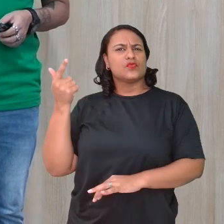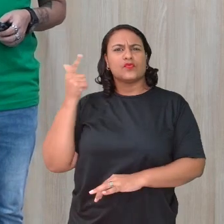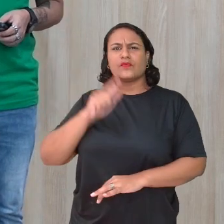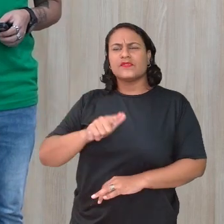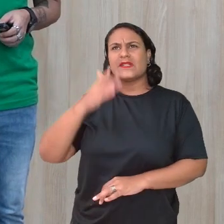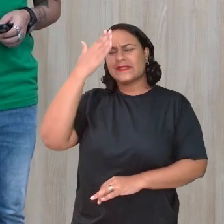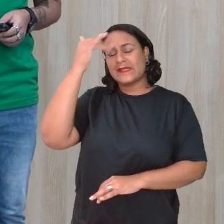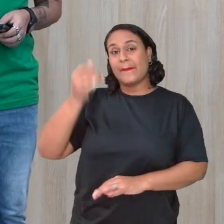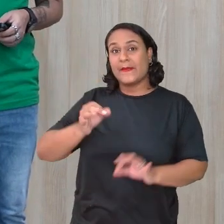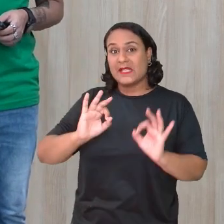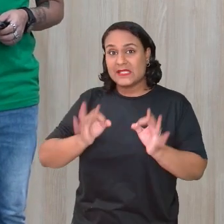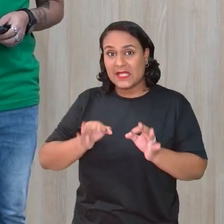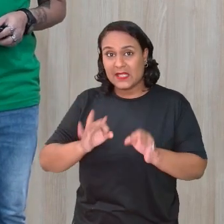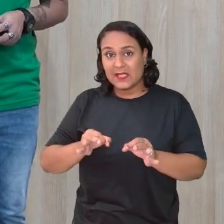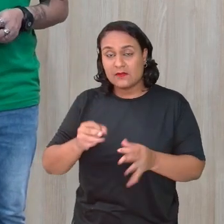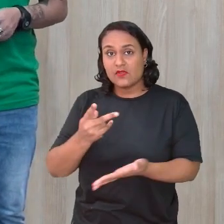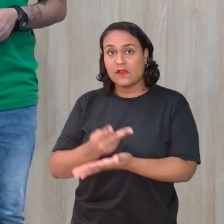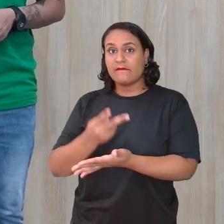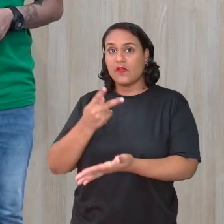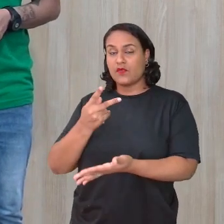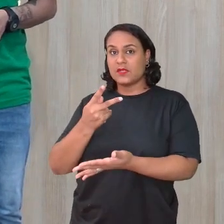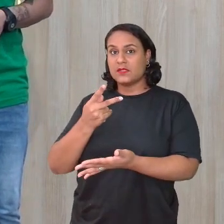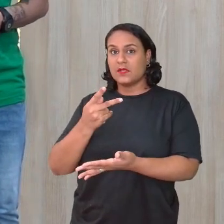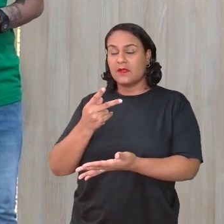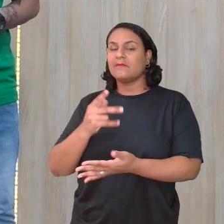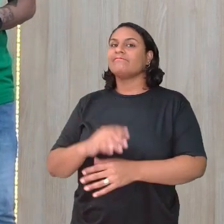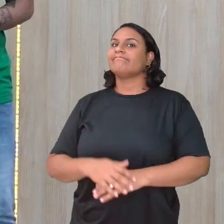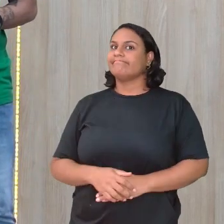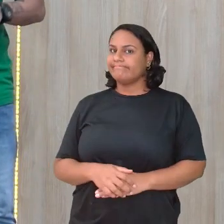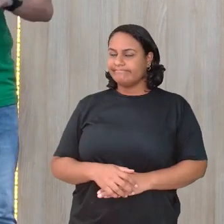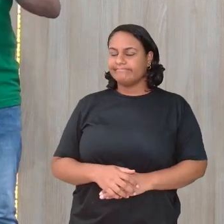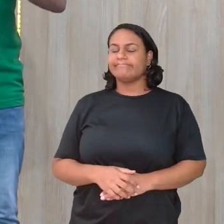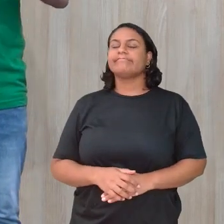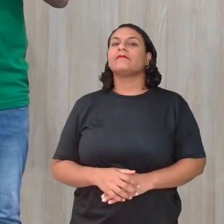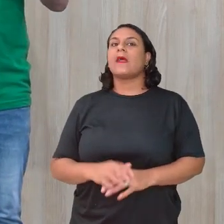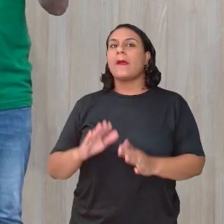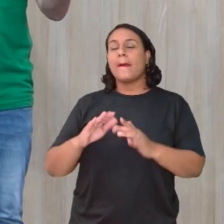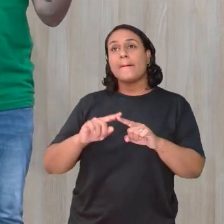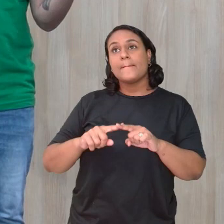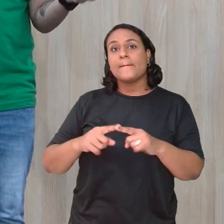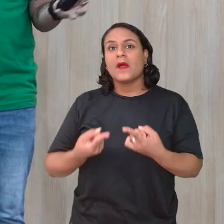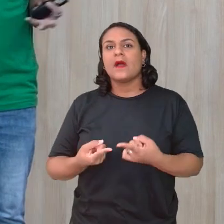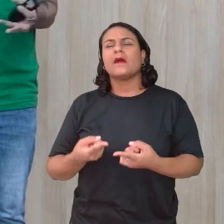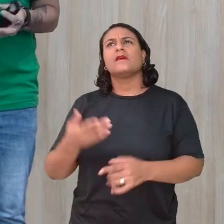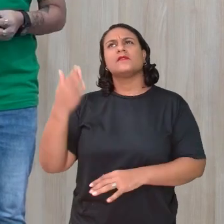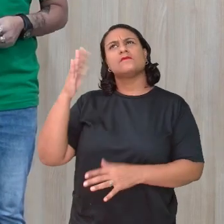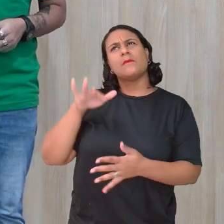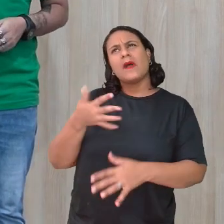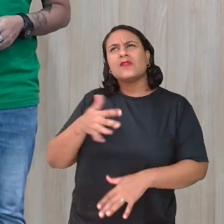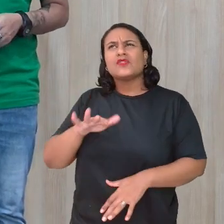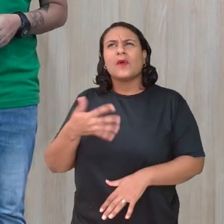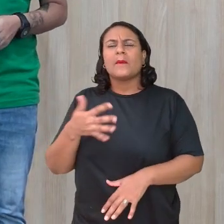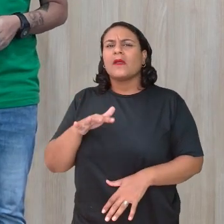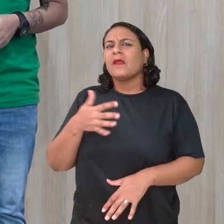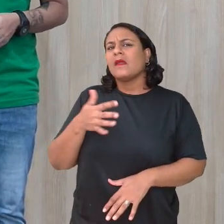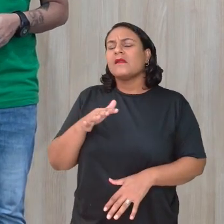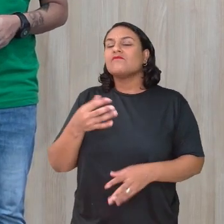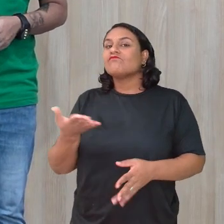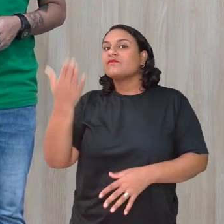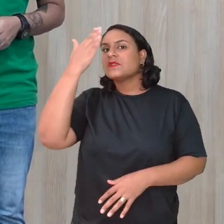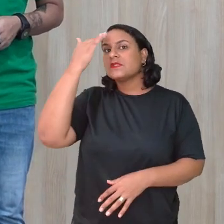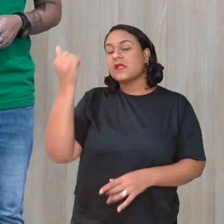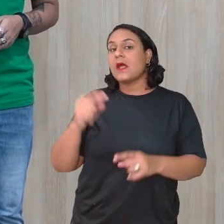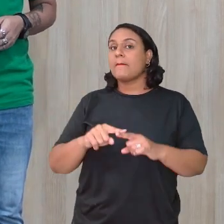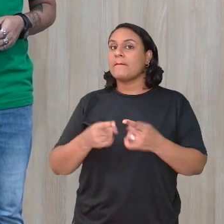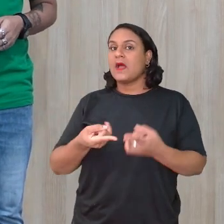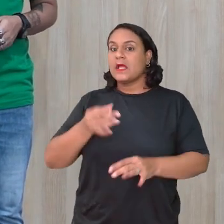dizer exatamente o que é que vai acontecer como resultado, né? Mas você vai ter uma noção do que possa acontecer, tá certo? Ou